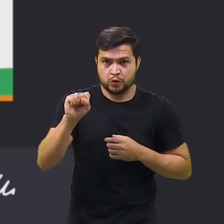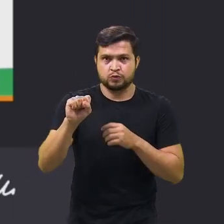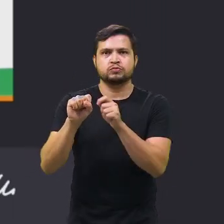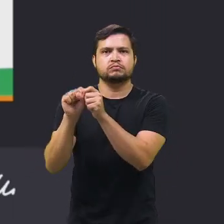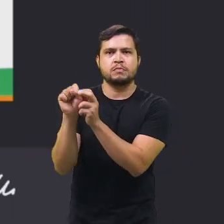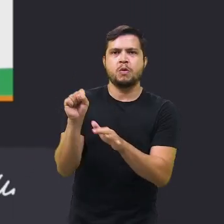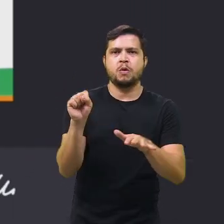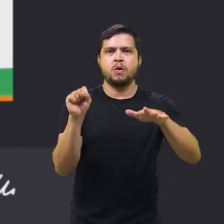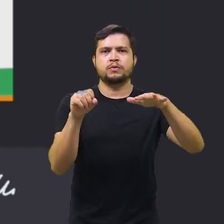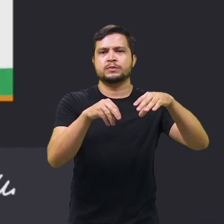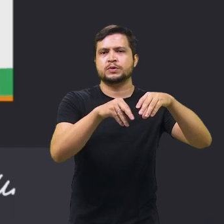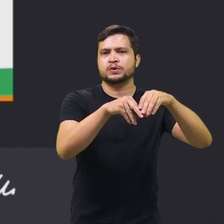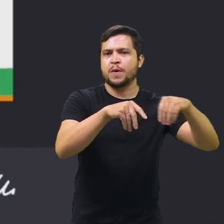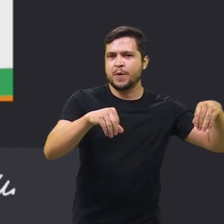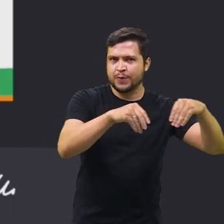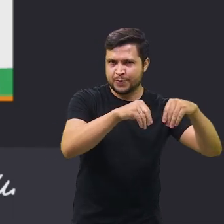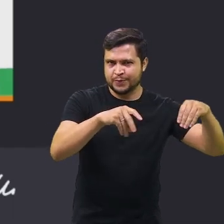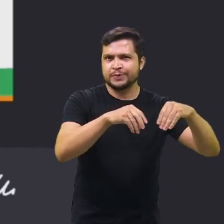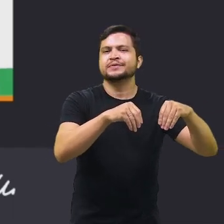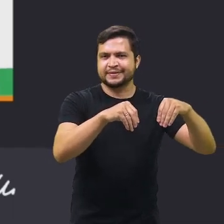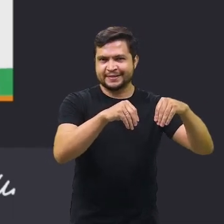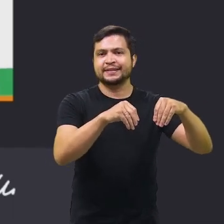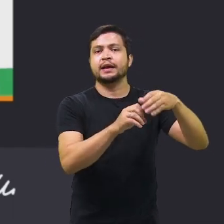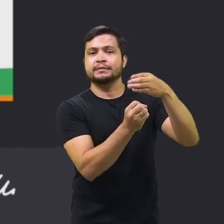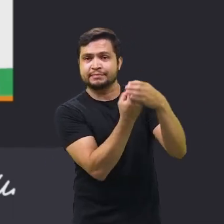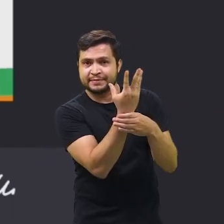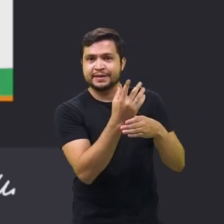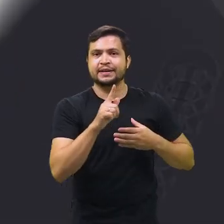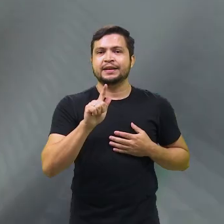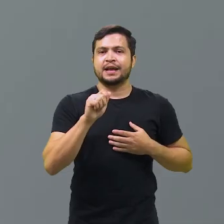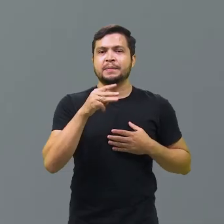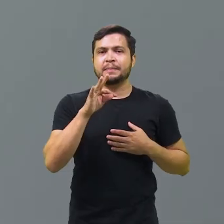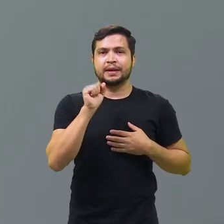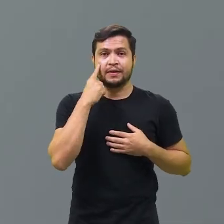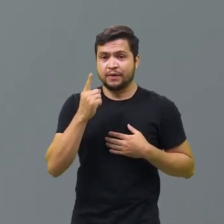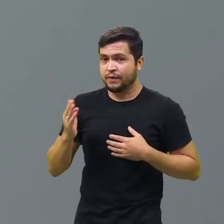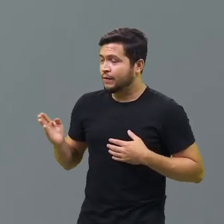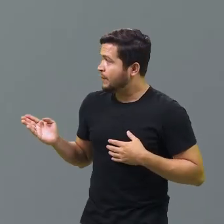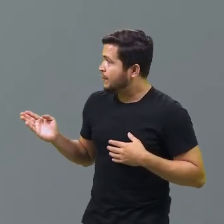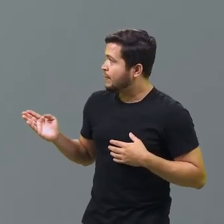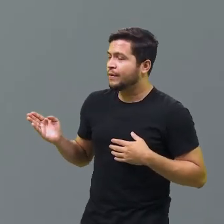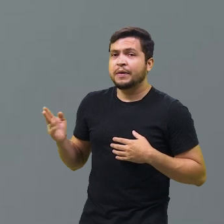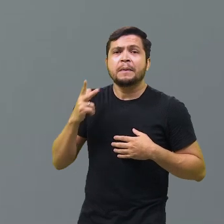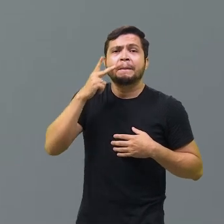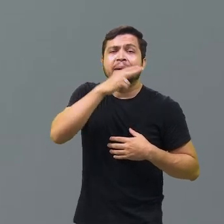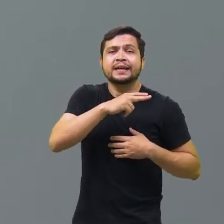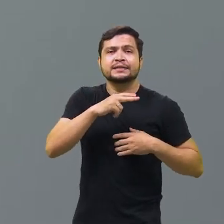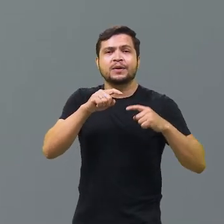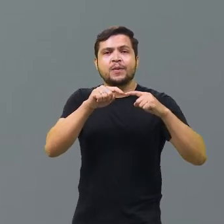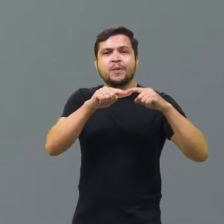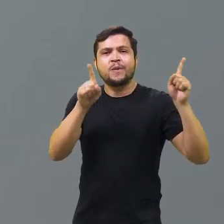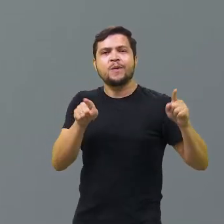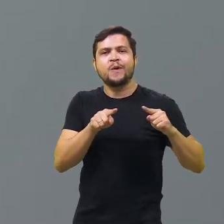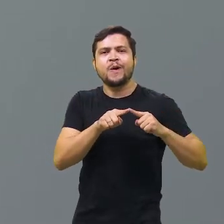no solo e aí dá origem ao gametófito. Ó, esse é o gametófito, né? Ele parece um